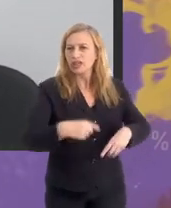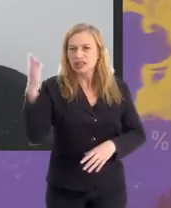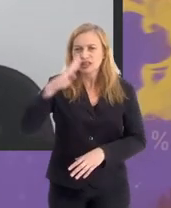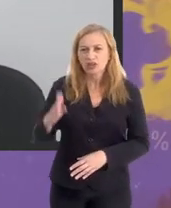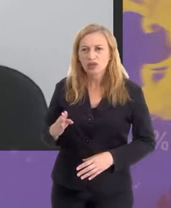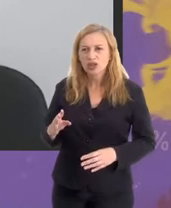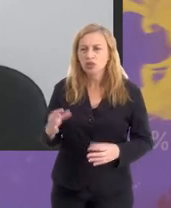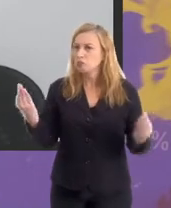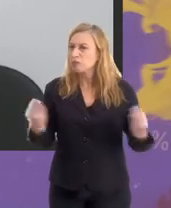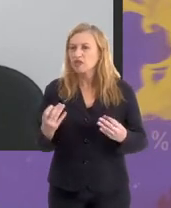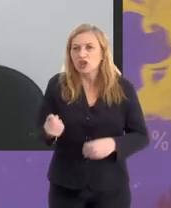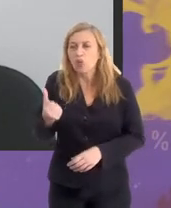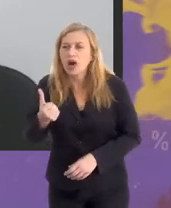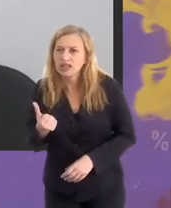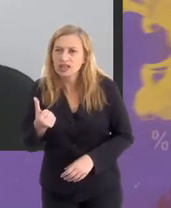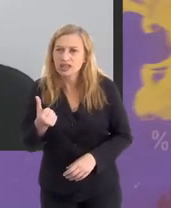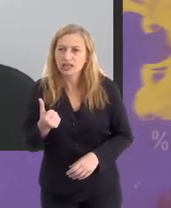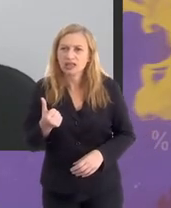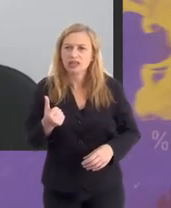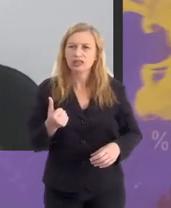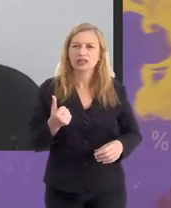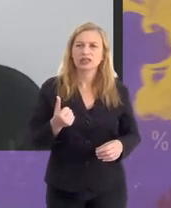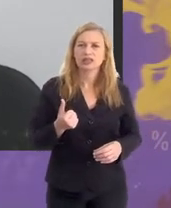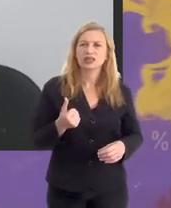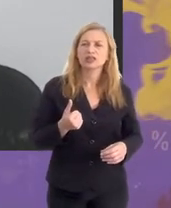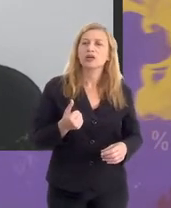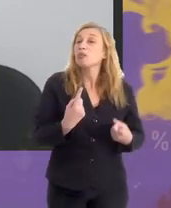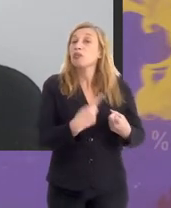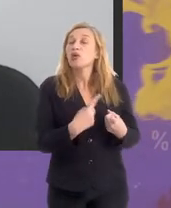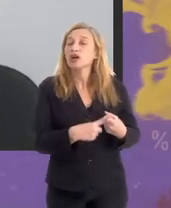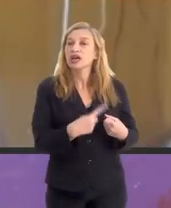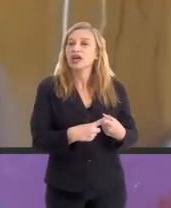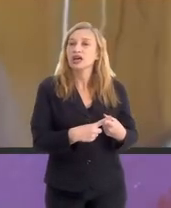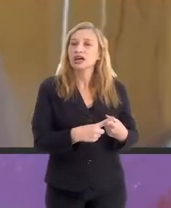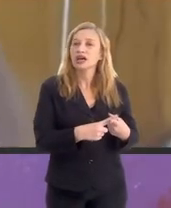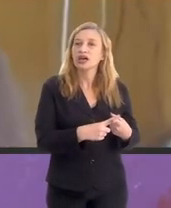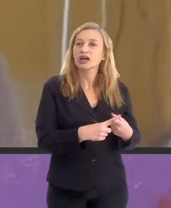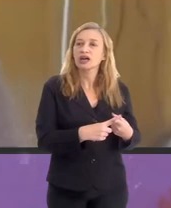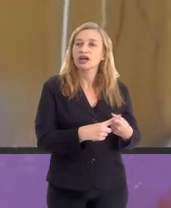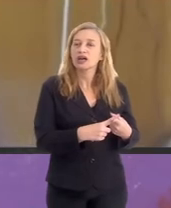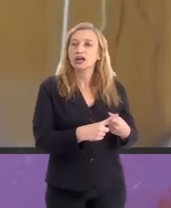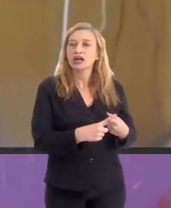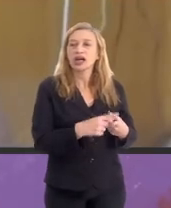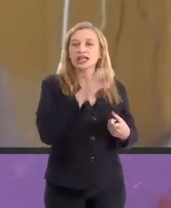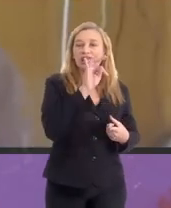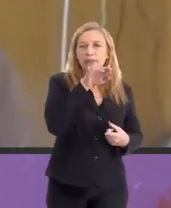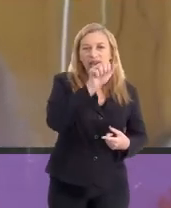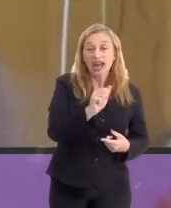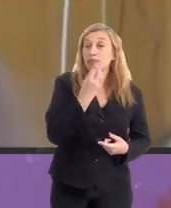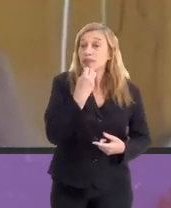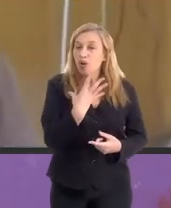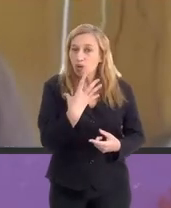pelo que ele fez o primeiro turno quase perfeito e só fez o primeiro turno Quase Perfeito além da qualidade do time o que teve uma tabela muito